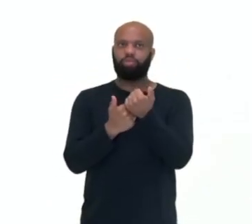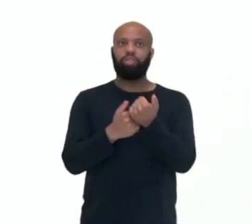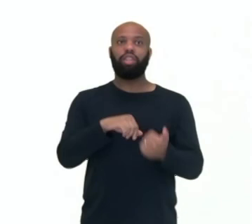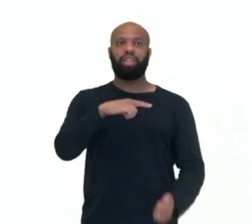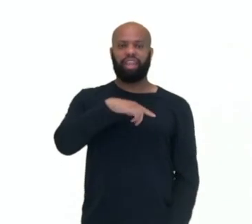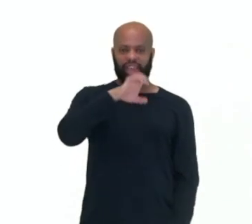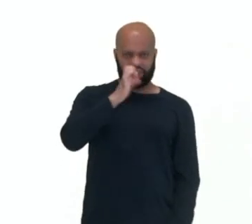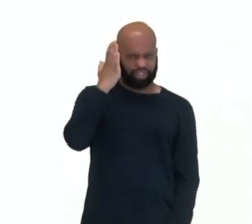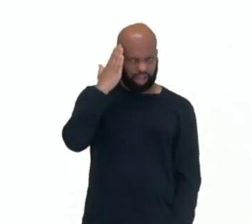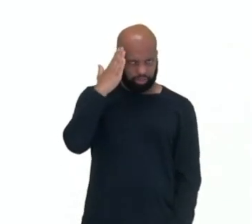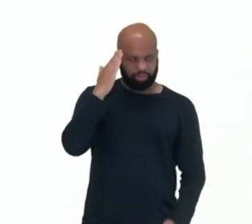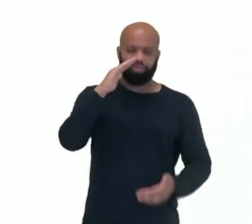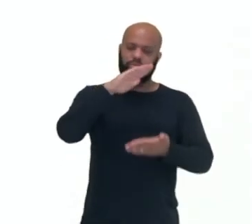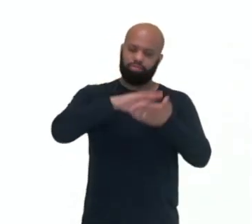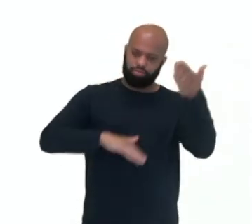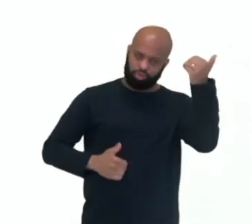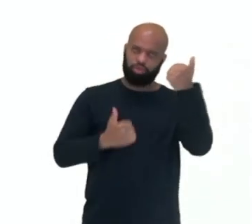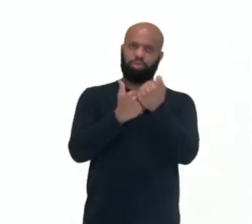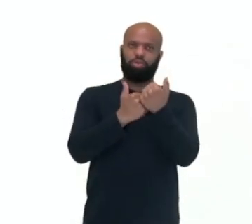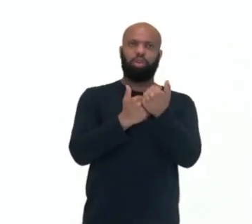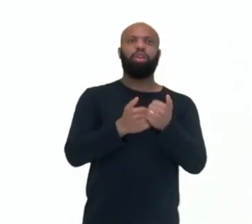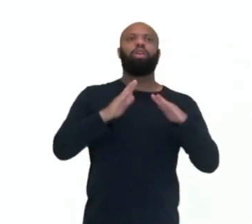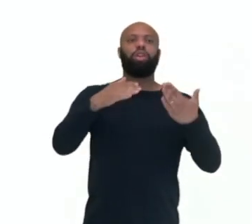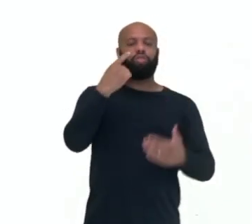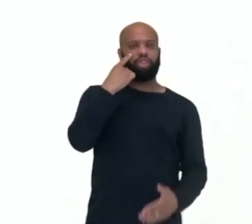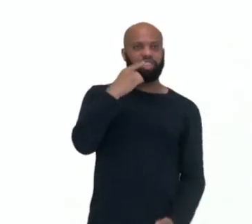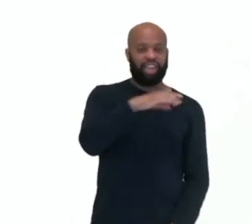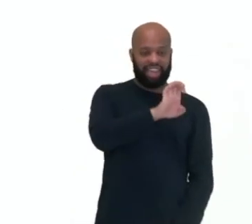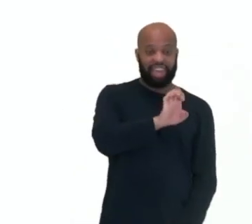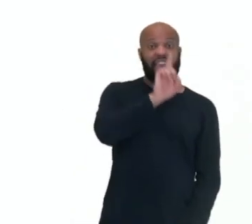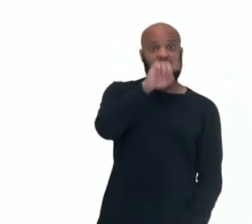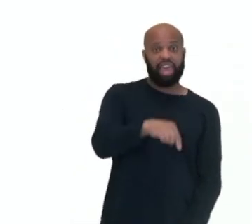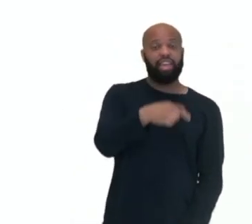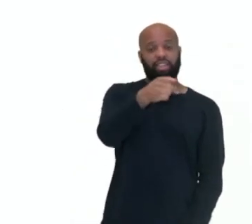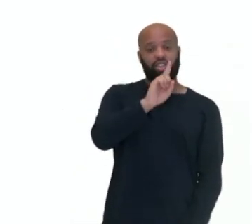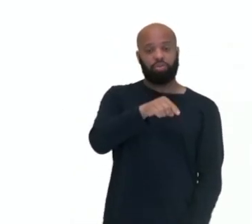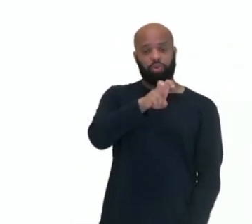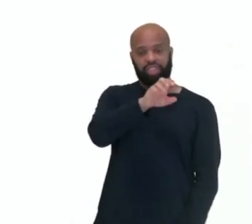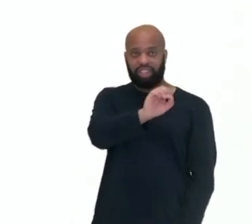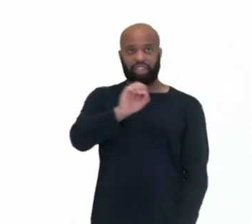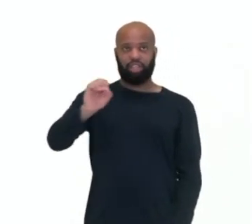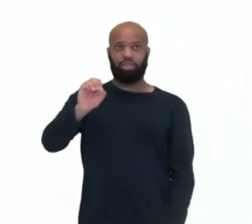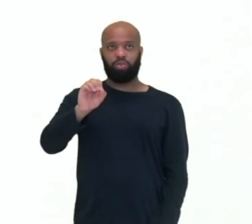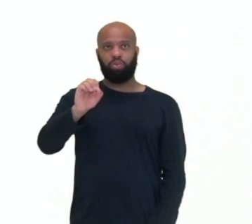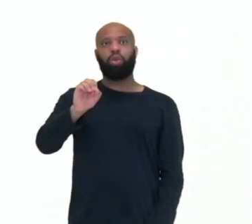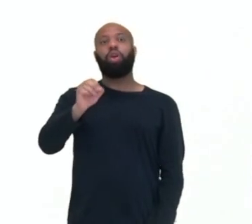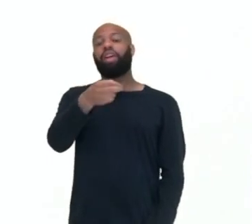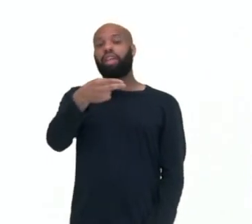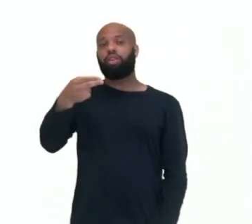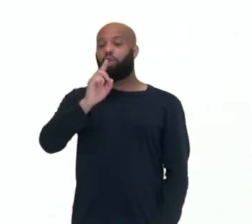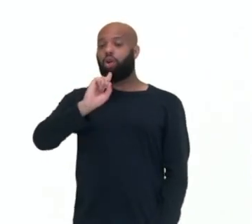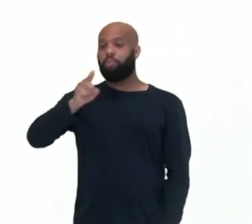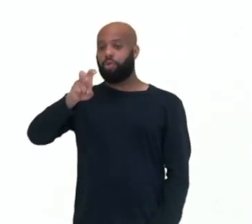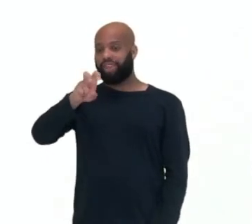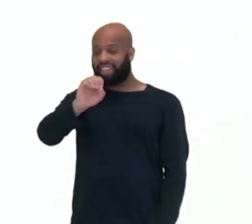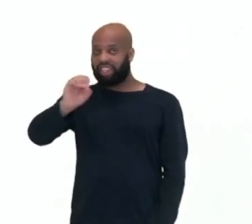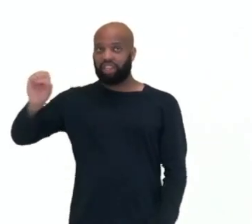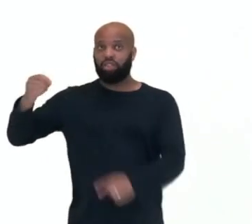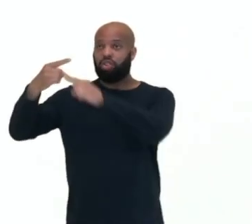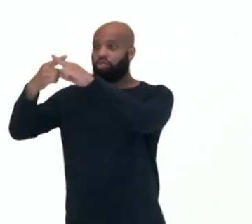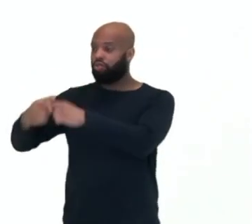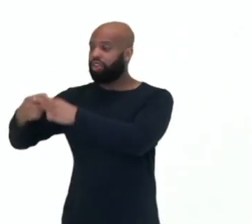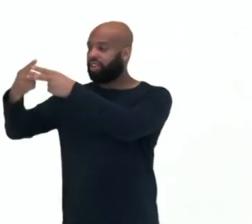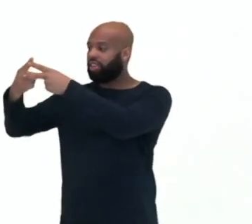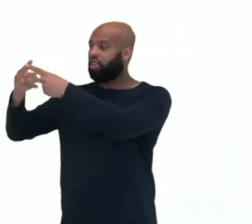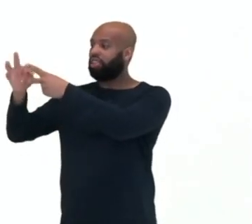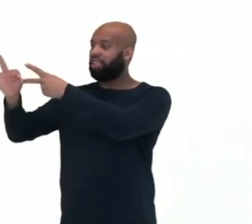7.500 é igual a 1.500 multiplicado por ΔT, que é o tempo de período que esse equipamento ficou ligado. Nós vamos fazer o